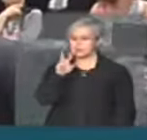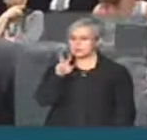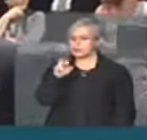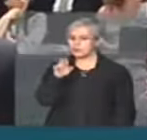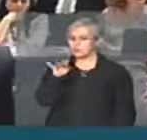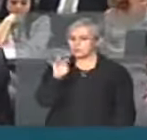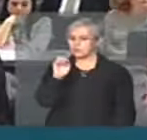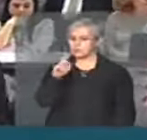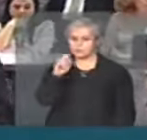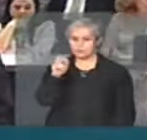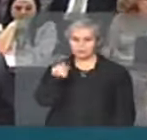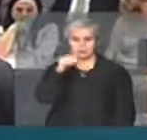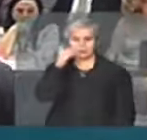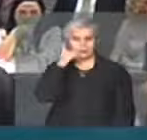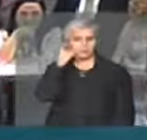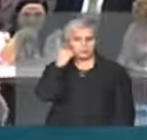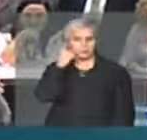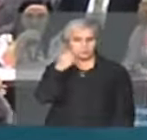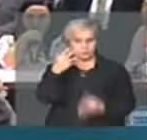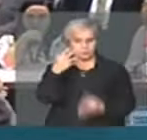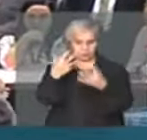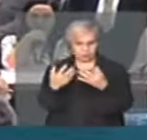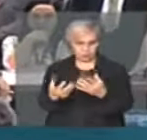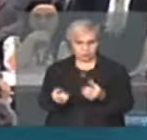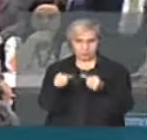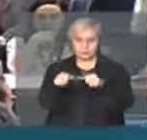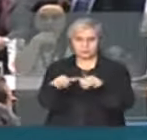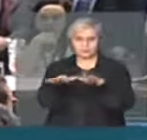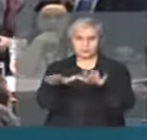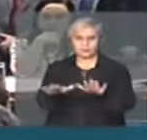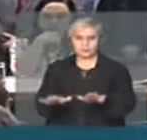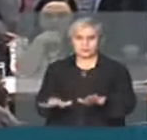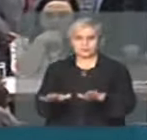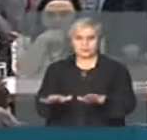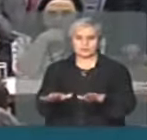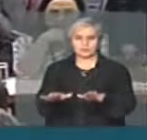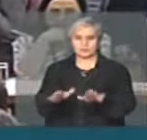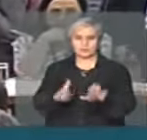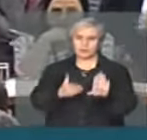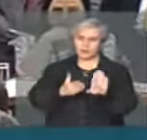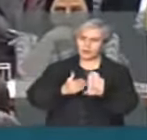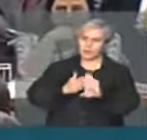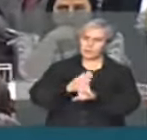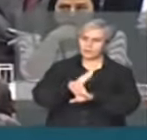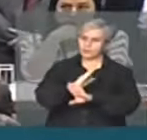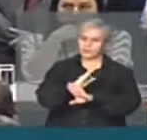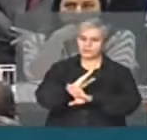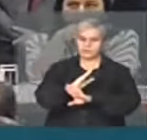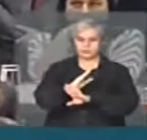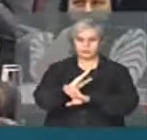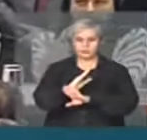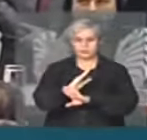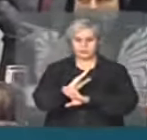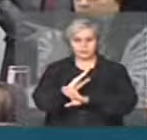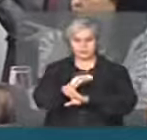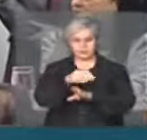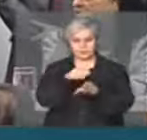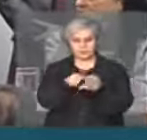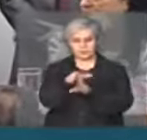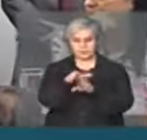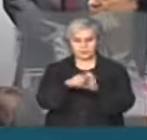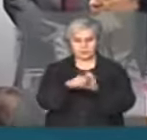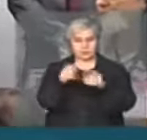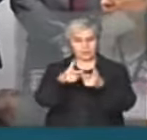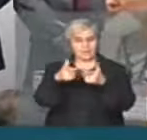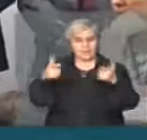Rocha. As deputadas e deputados que aprovam o parecer permaneçam como se encontram. Aprovado o parecer por maioria.